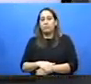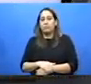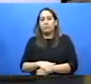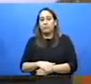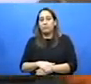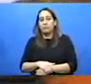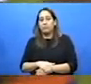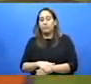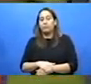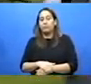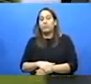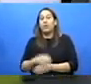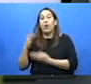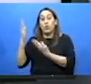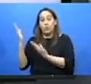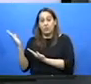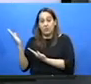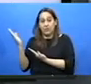Olha só,